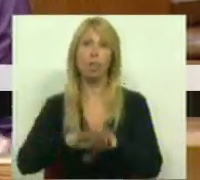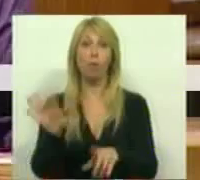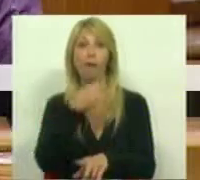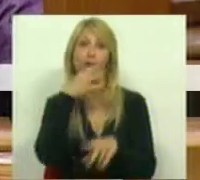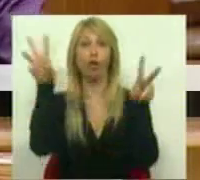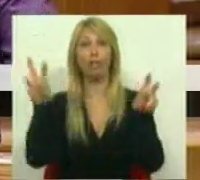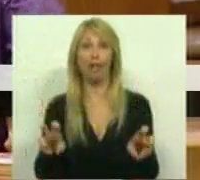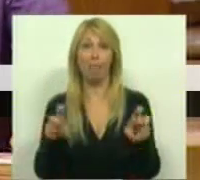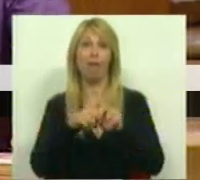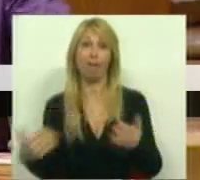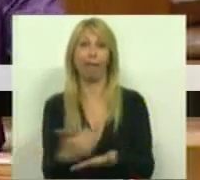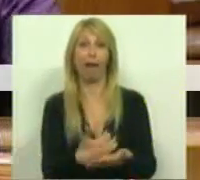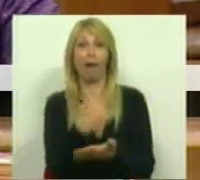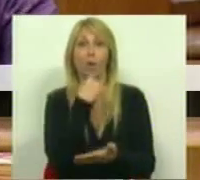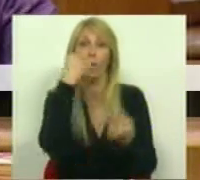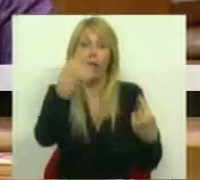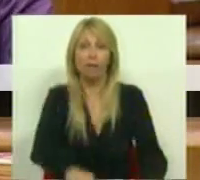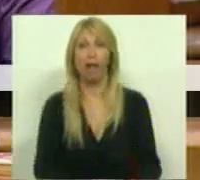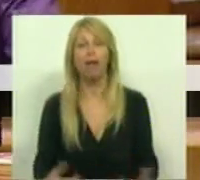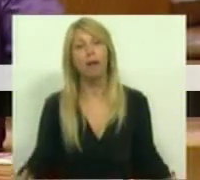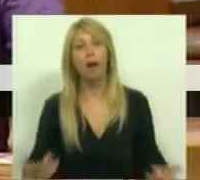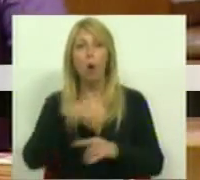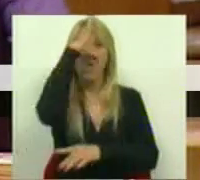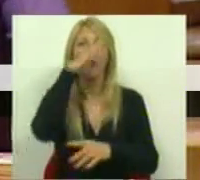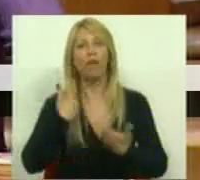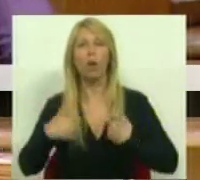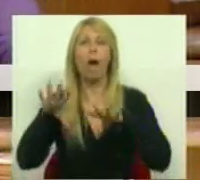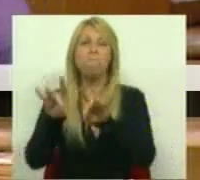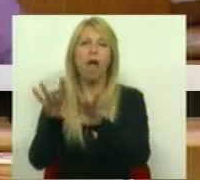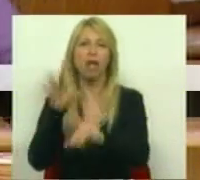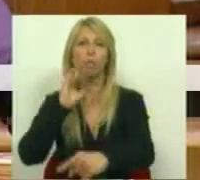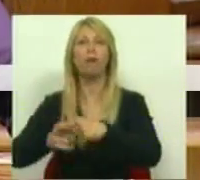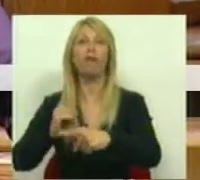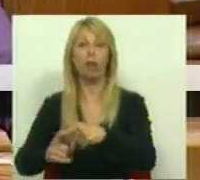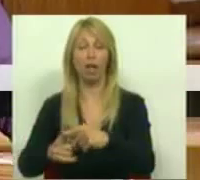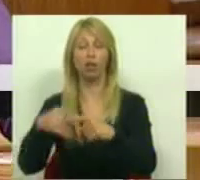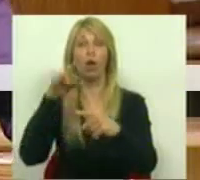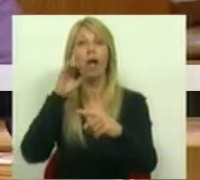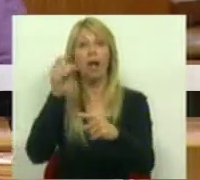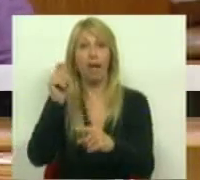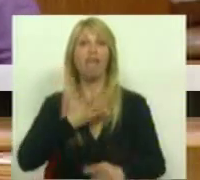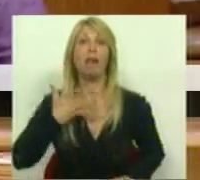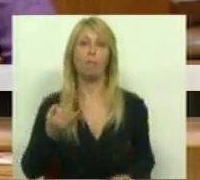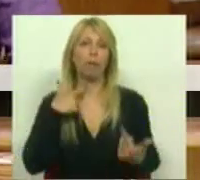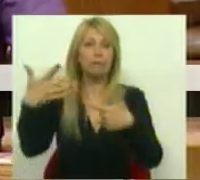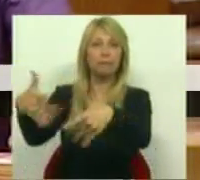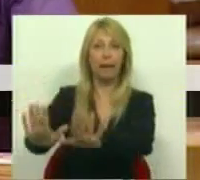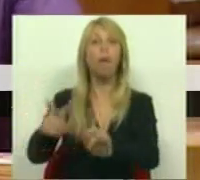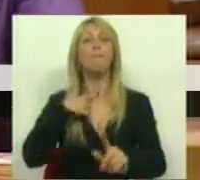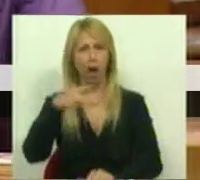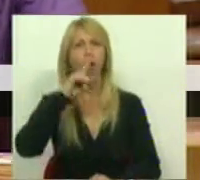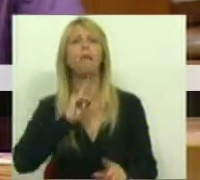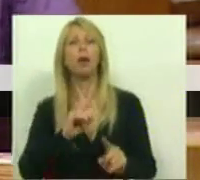A hesitação deste Governo em mexer uma palha nos privilégios da EDP contrasta bem com a rapidez a cortar salários,